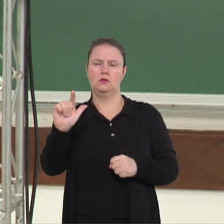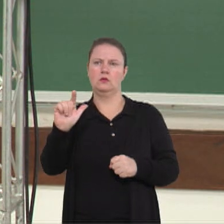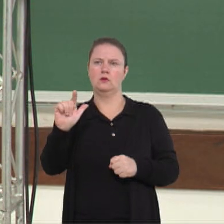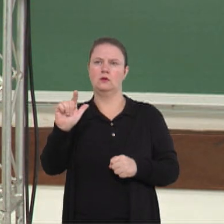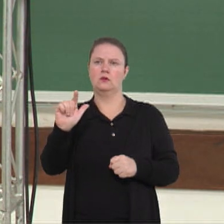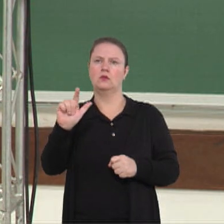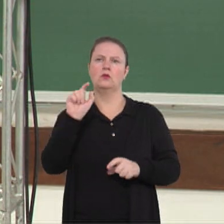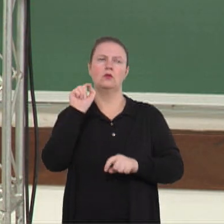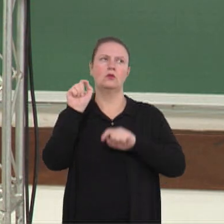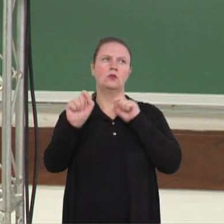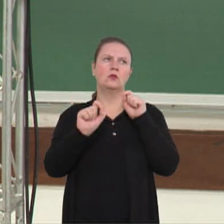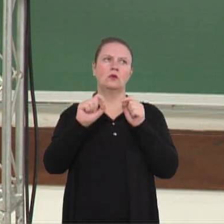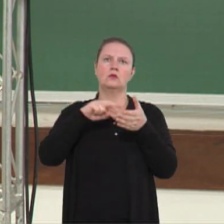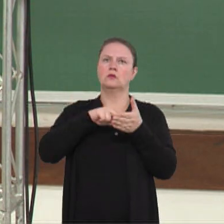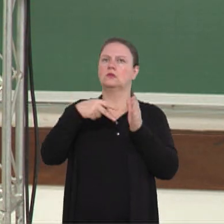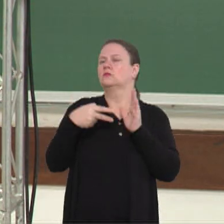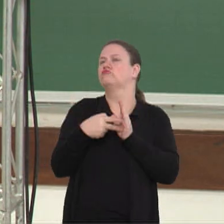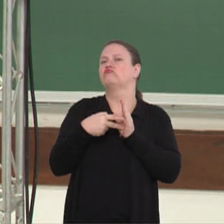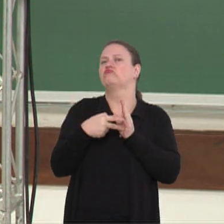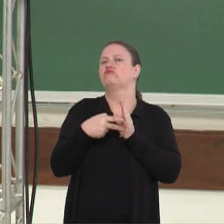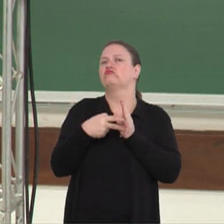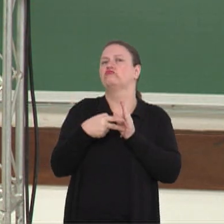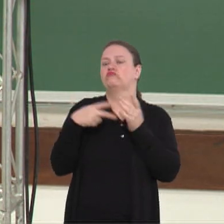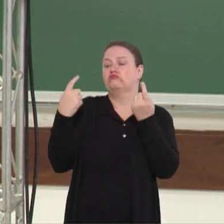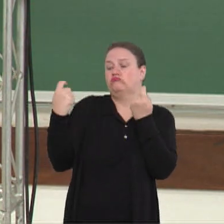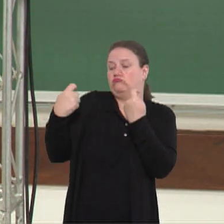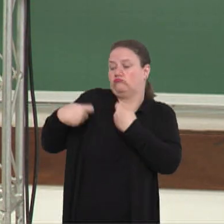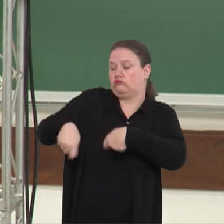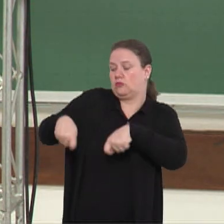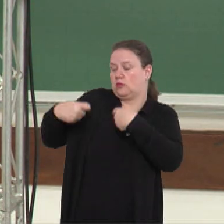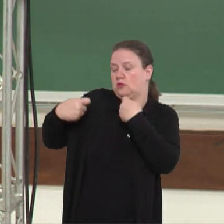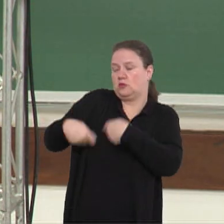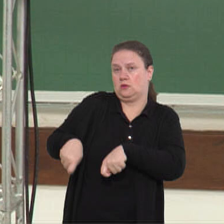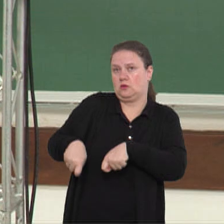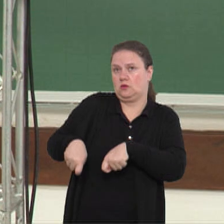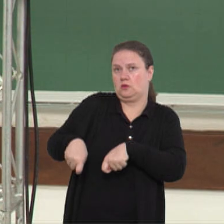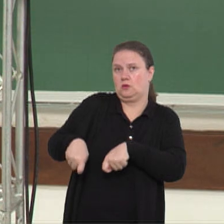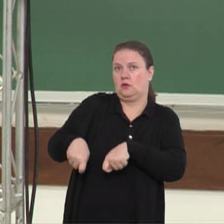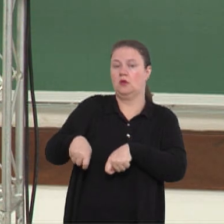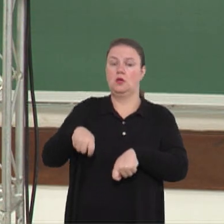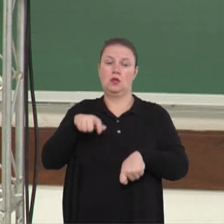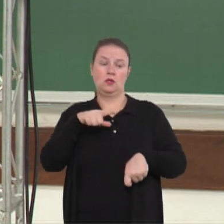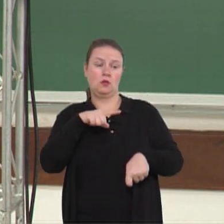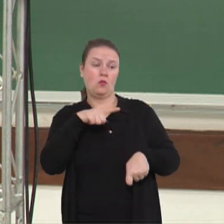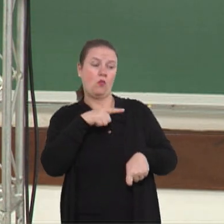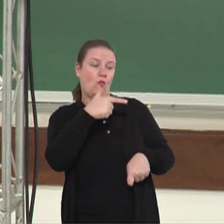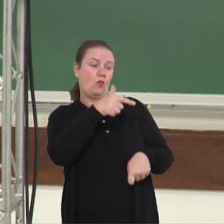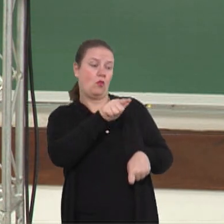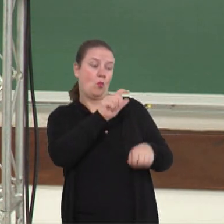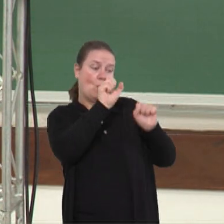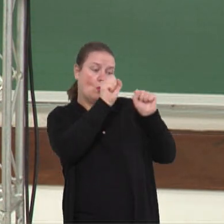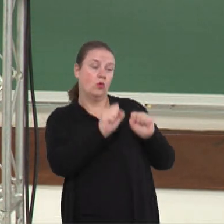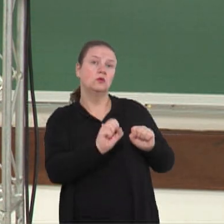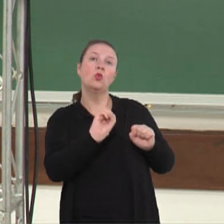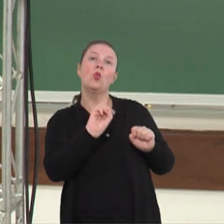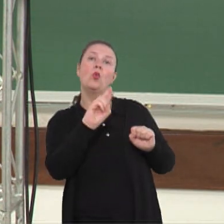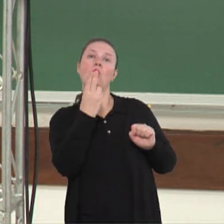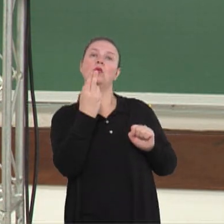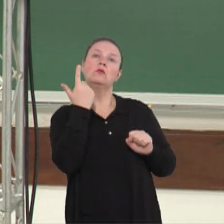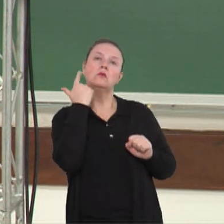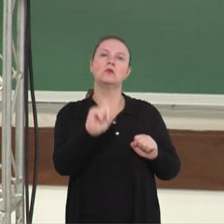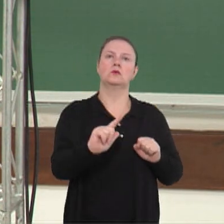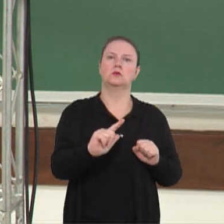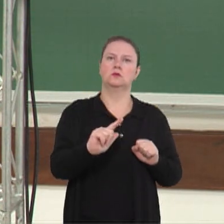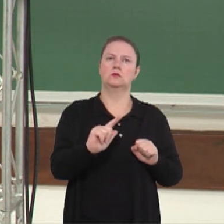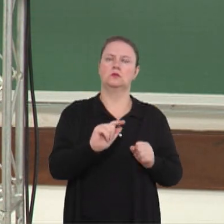só que o show do significa deveria e o que significa poder o conseguir qualquer verbo